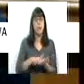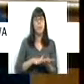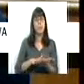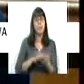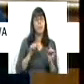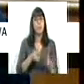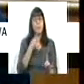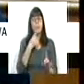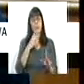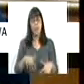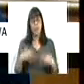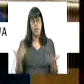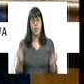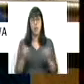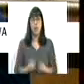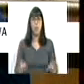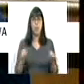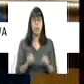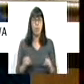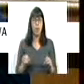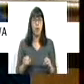primários, o que significa que não haverá